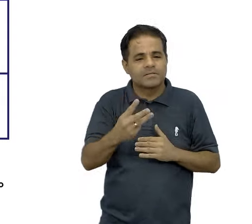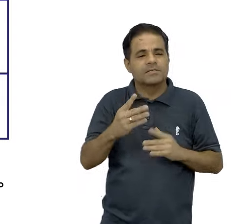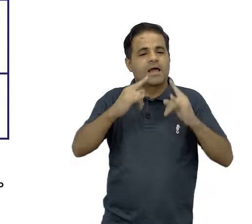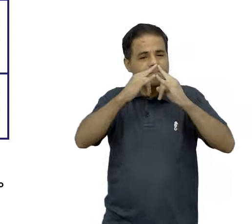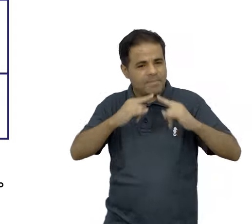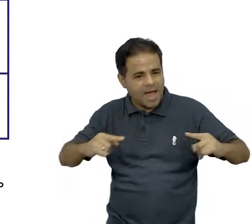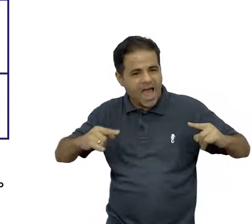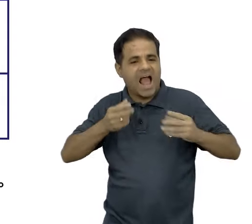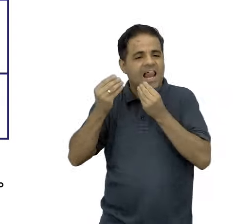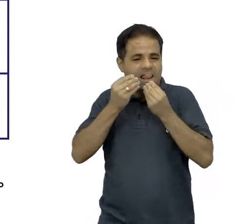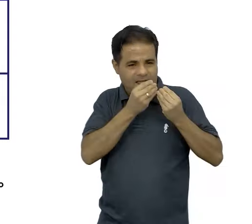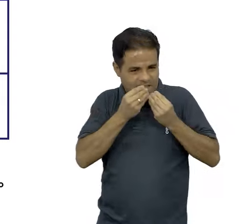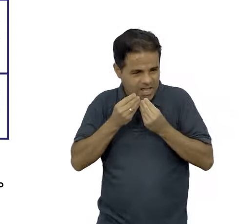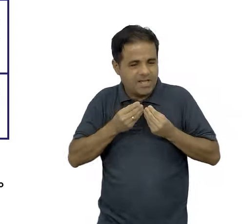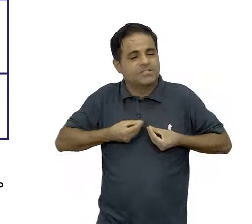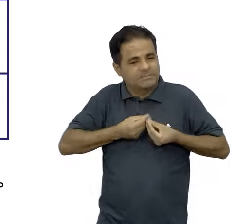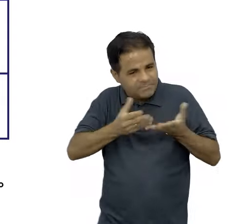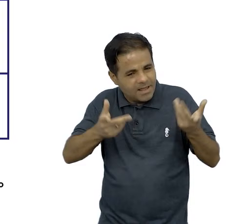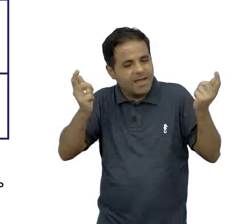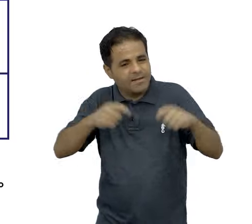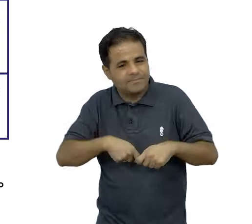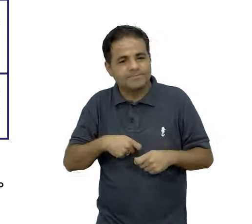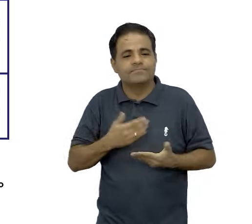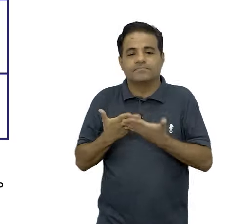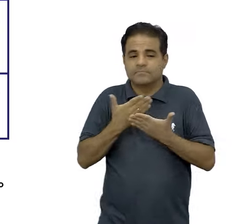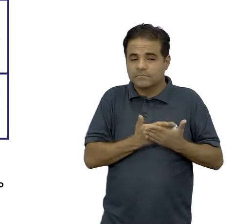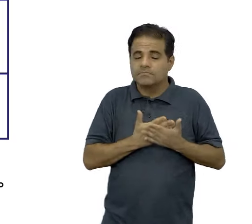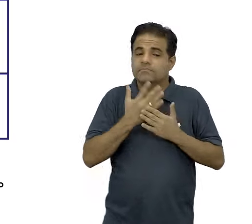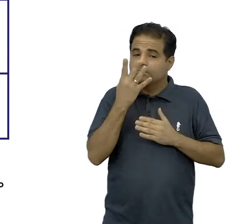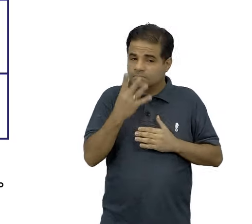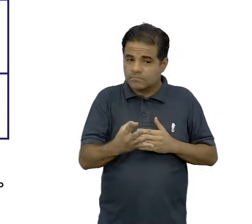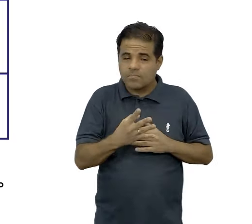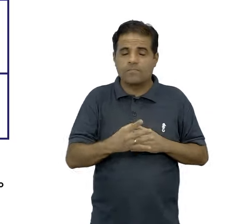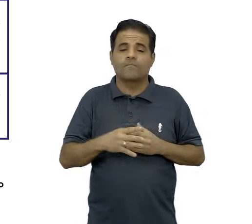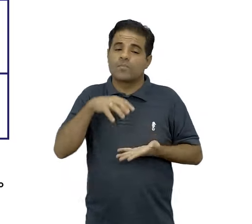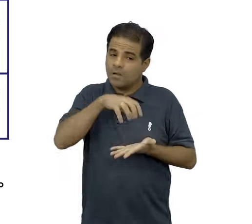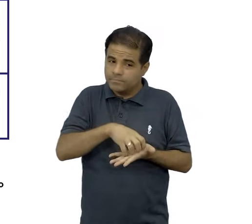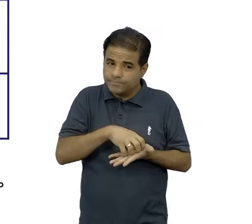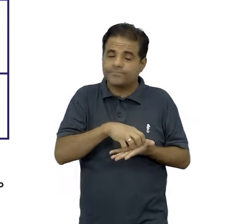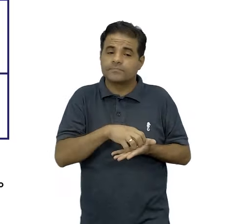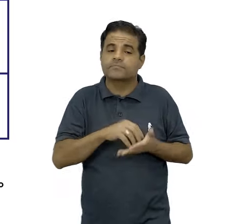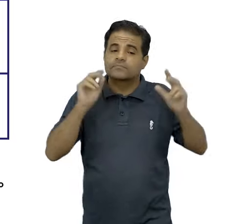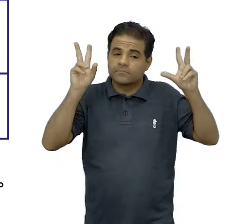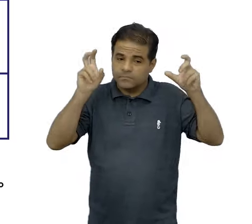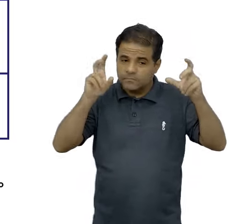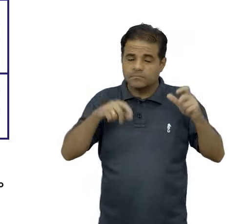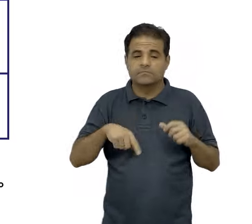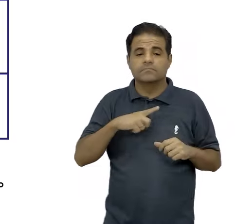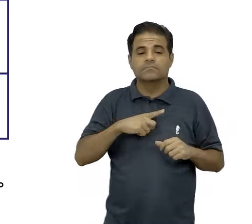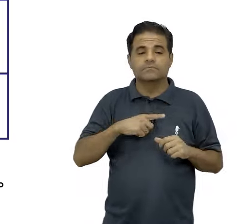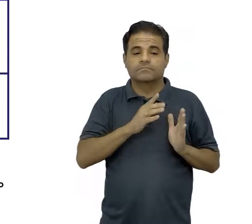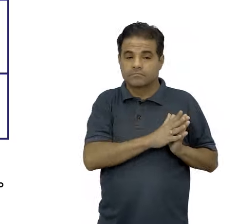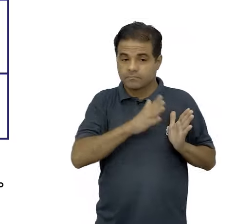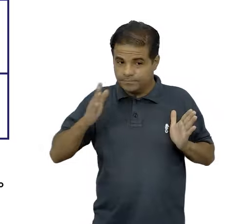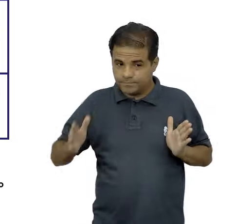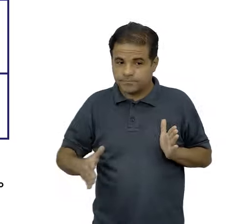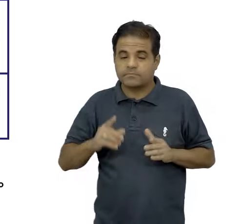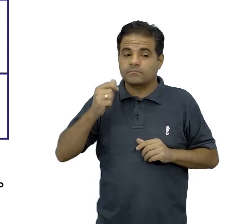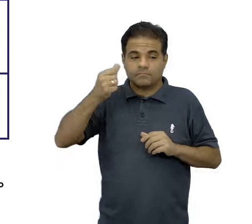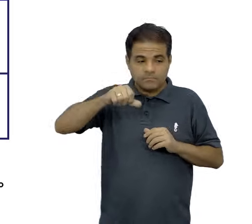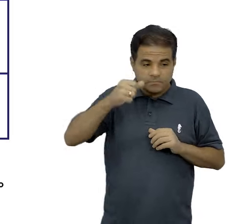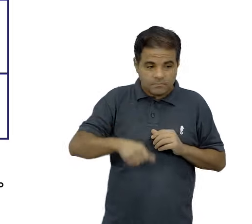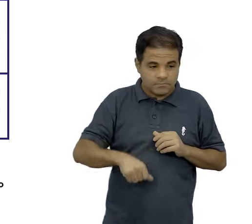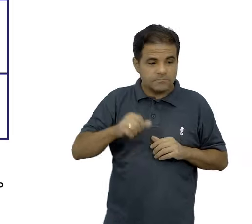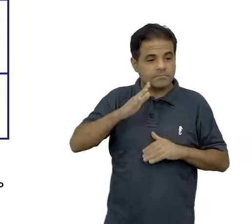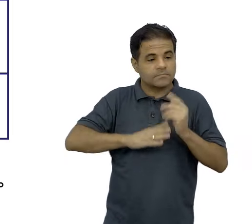Lanche também propõe bastante isso. Na aula 4, a unidade temática é grandezas e medidas, e